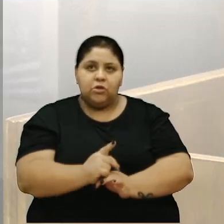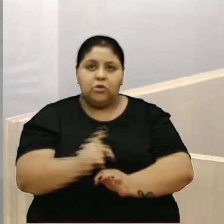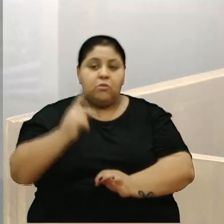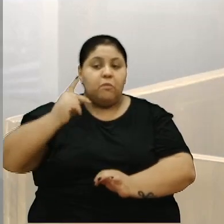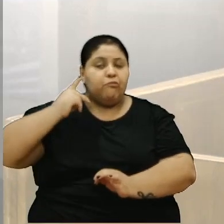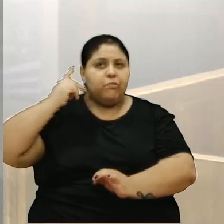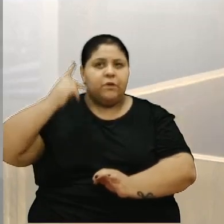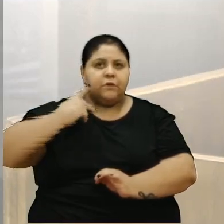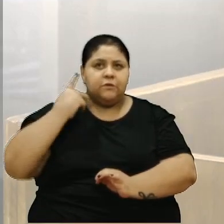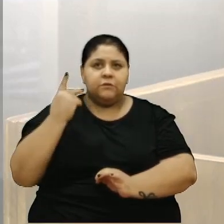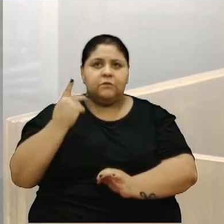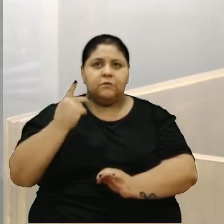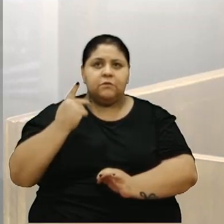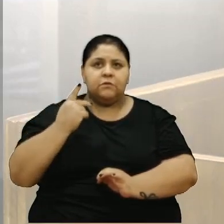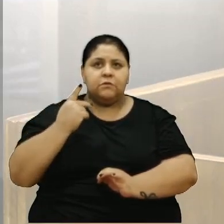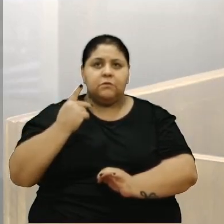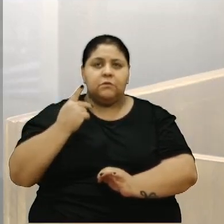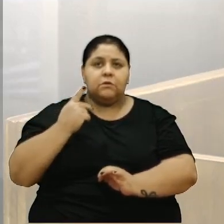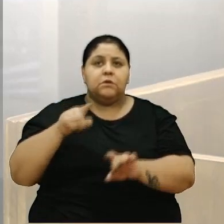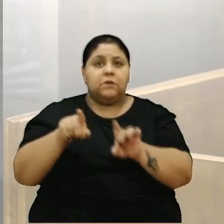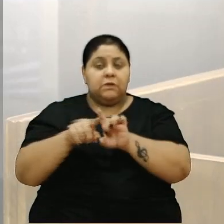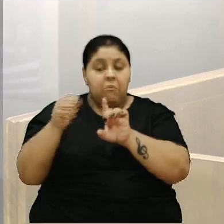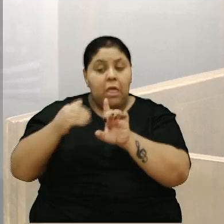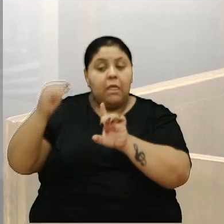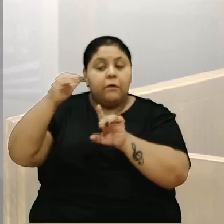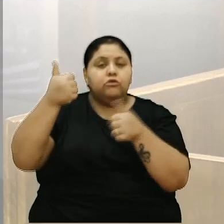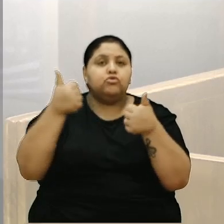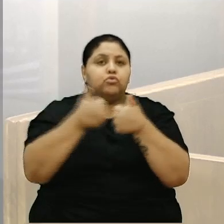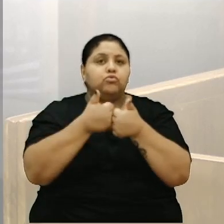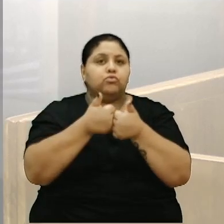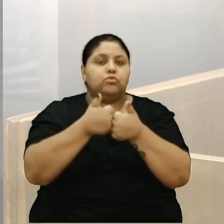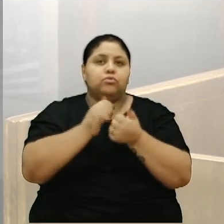parlamento e com o Supremo de lá também junto.